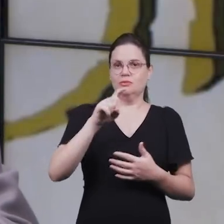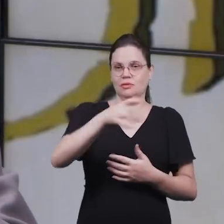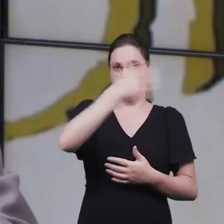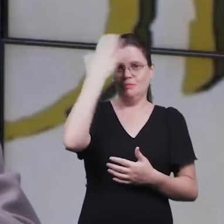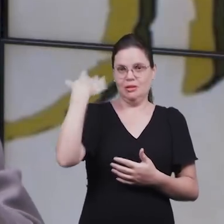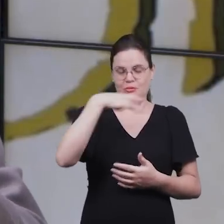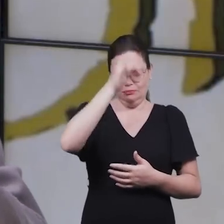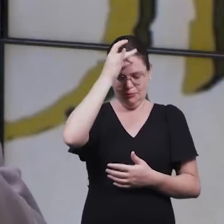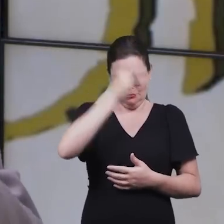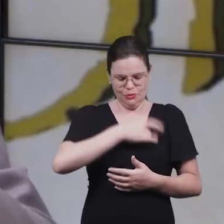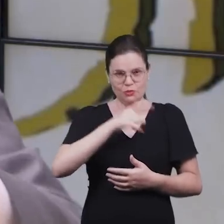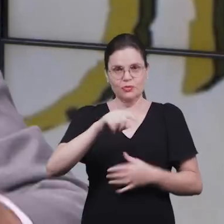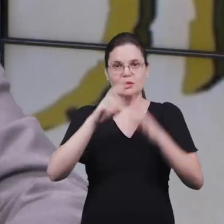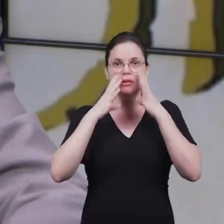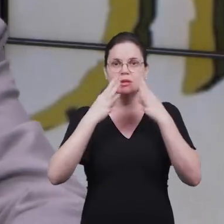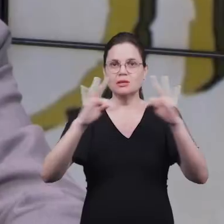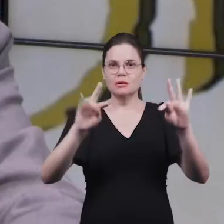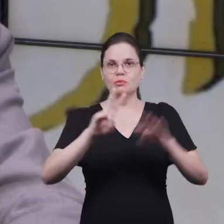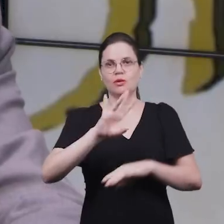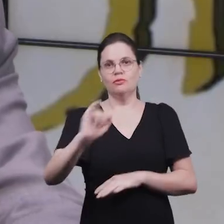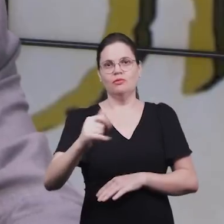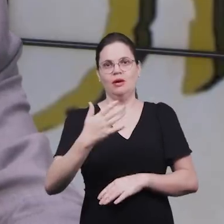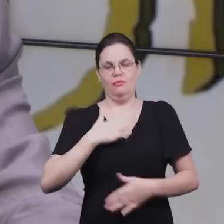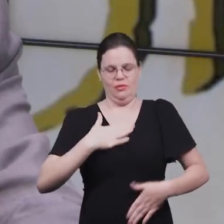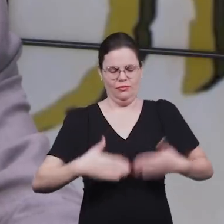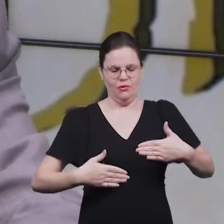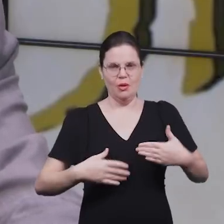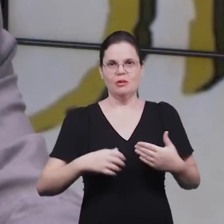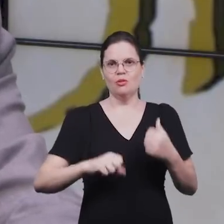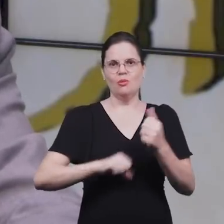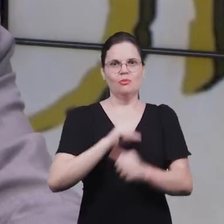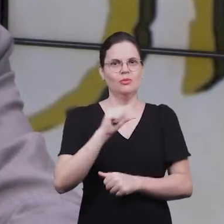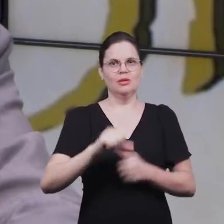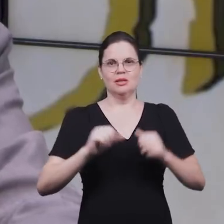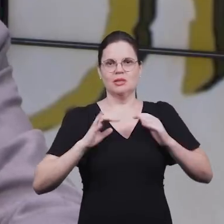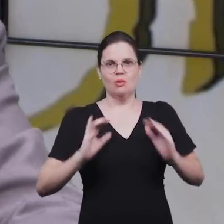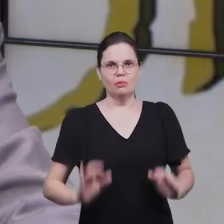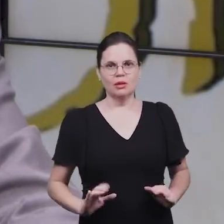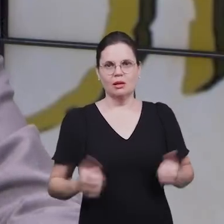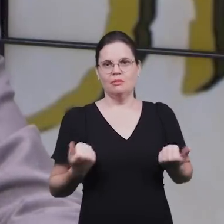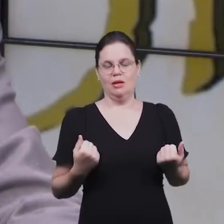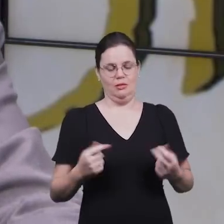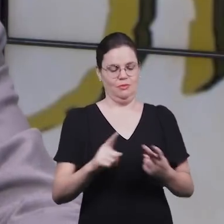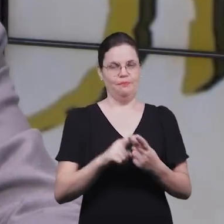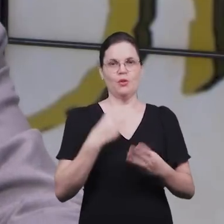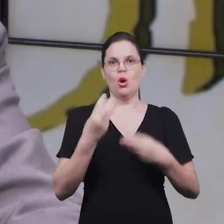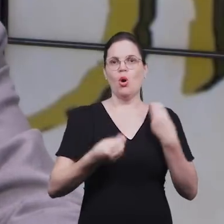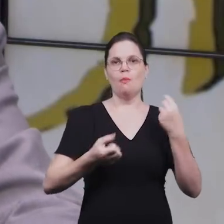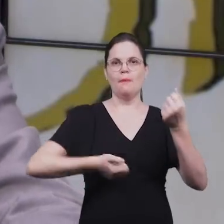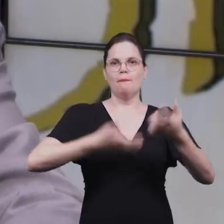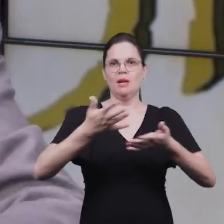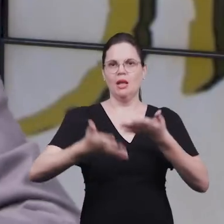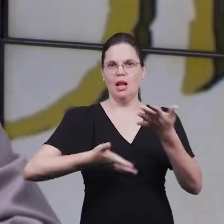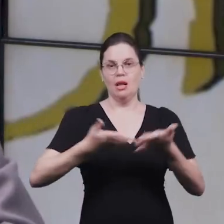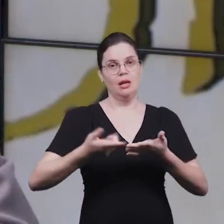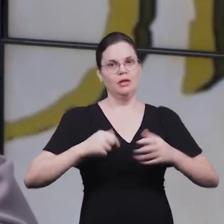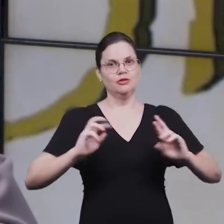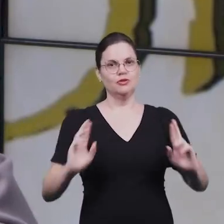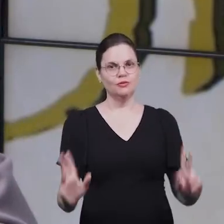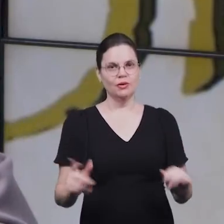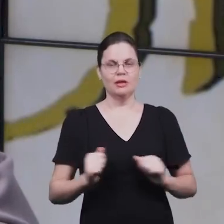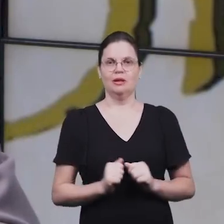batismo, evidências exteriores. A mudança da forma de falar, a mudança no comportamento, no testemunho,